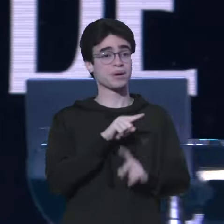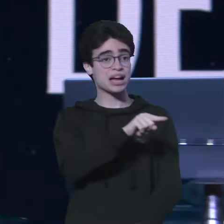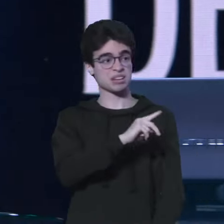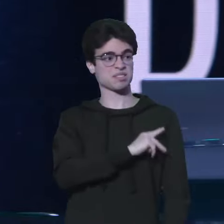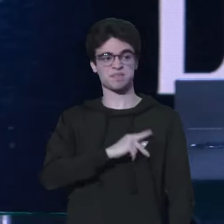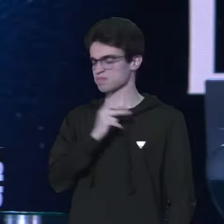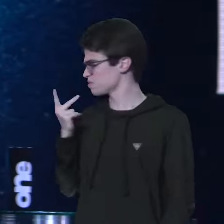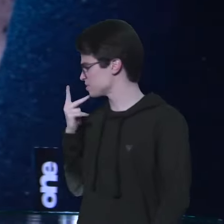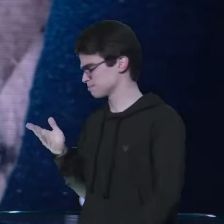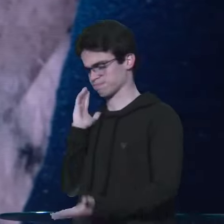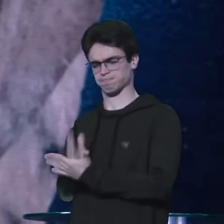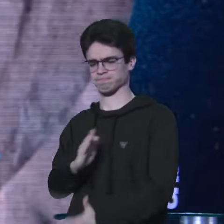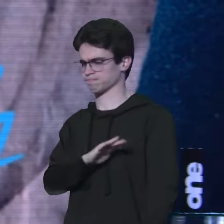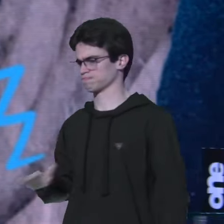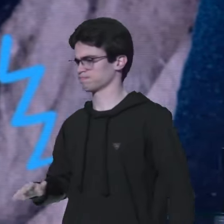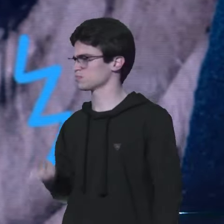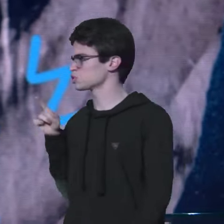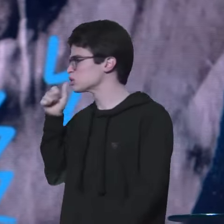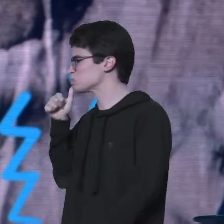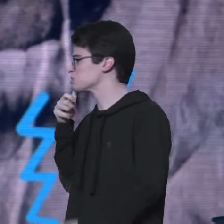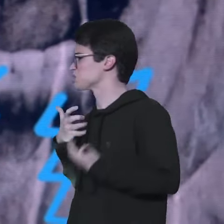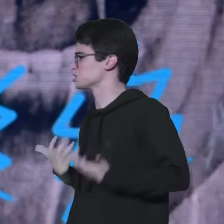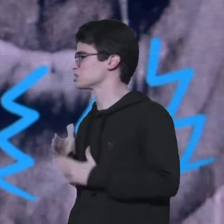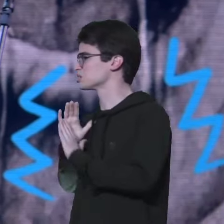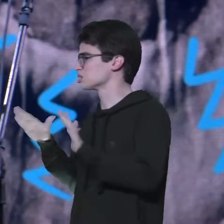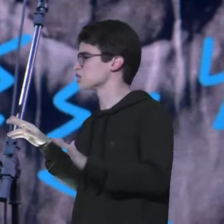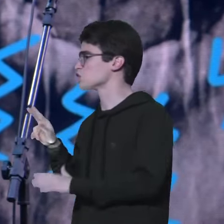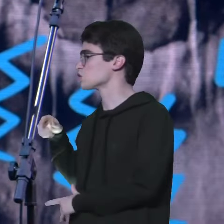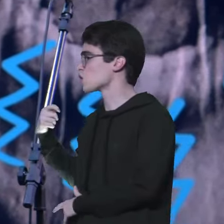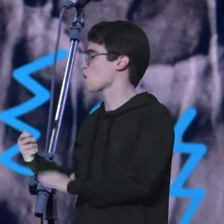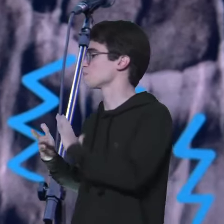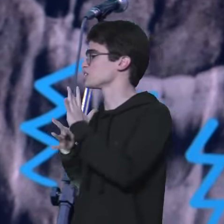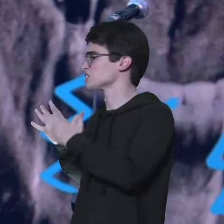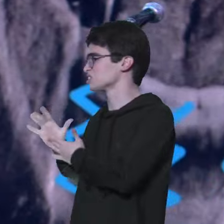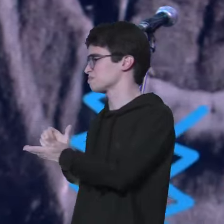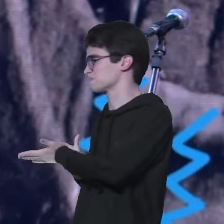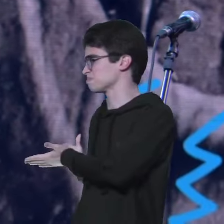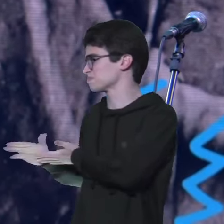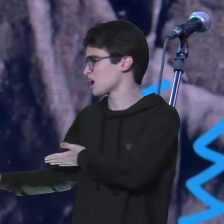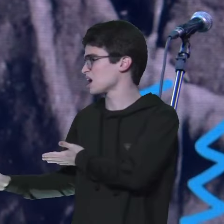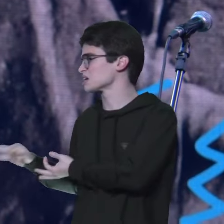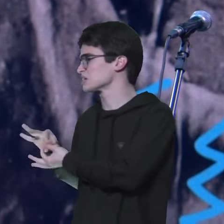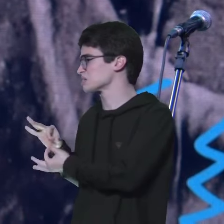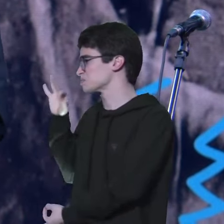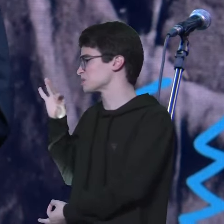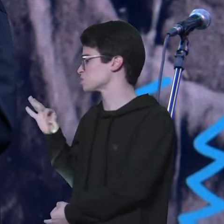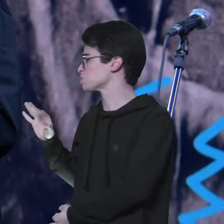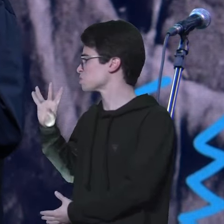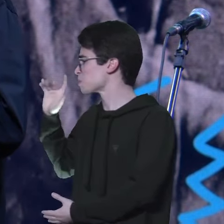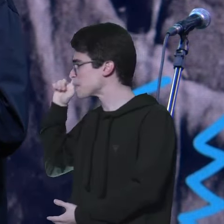Paulo fala: chega, eu cansei dessa mulher, em nome de Jesus, vai embora, espírito de Piton.